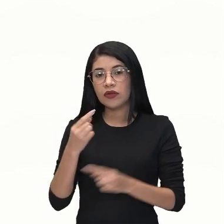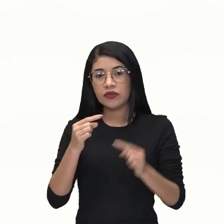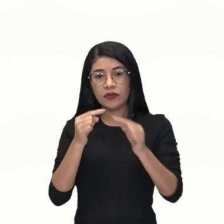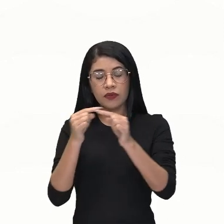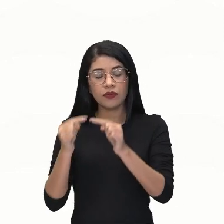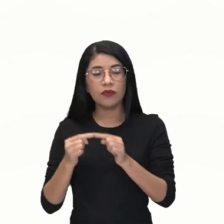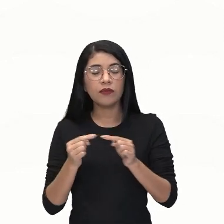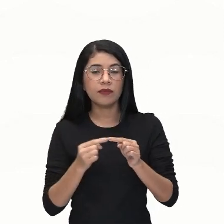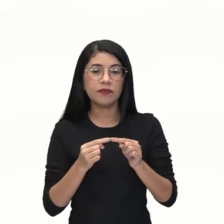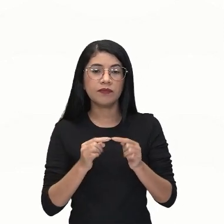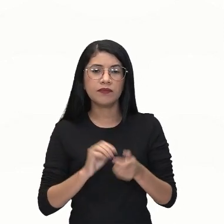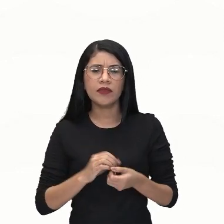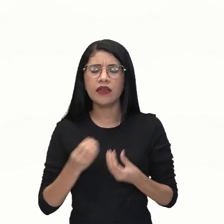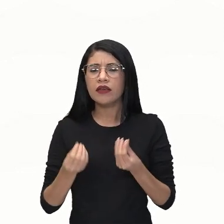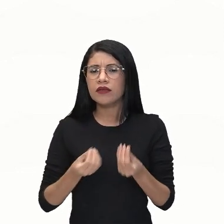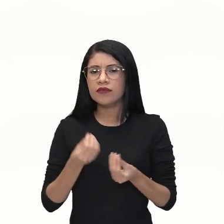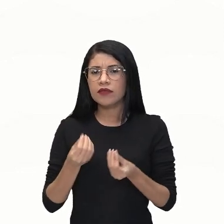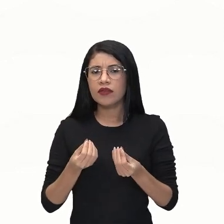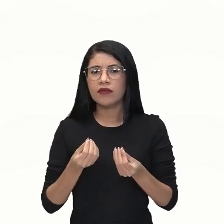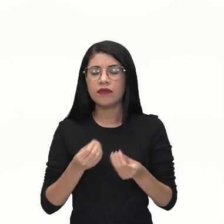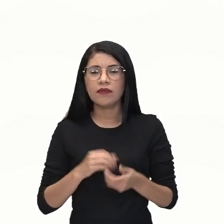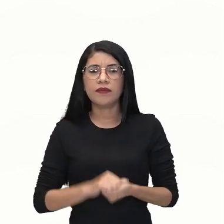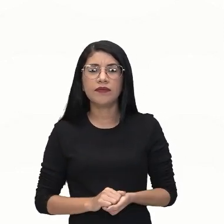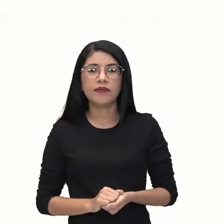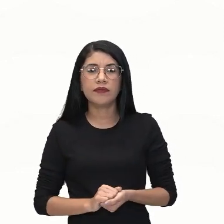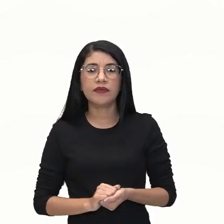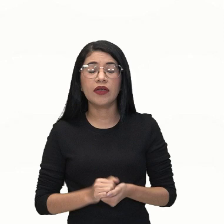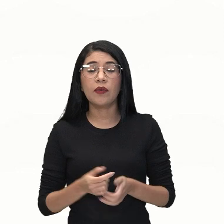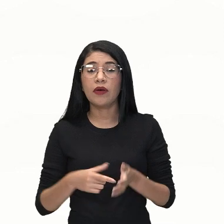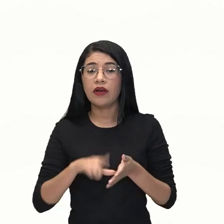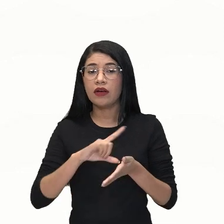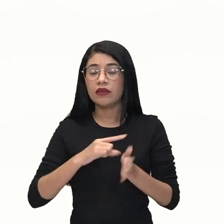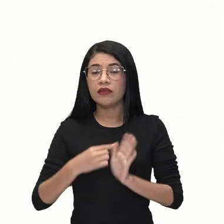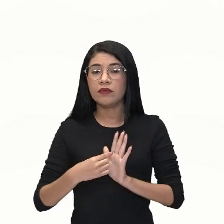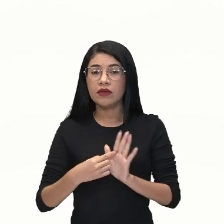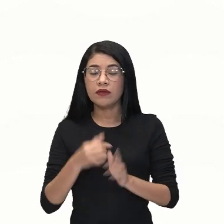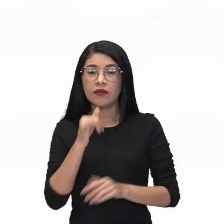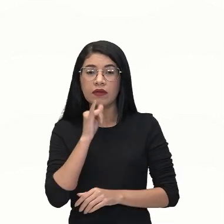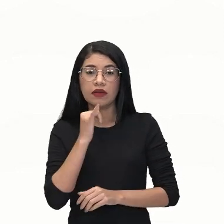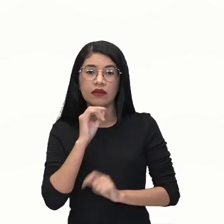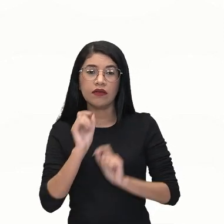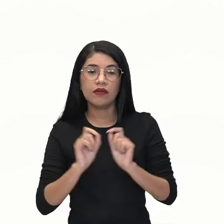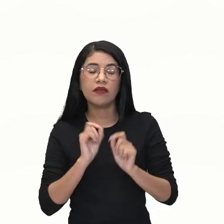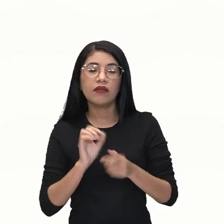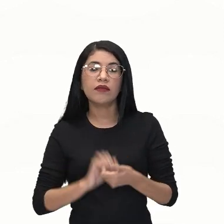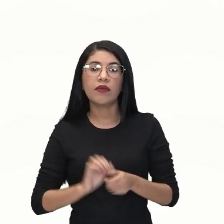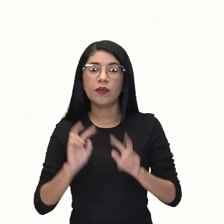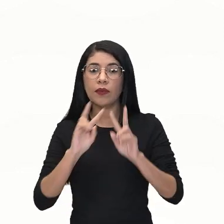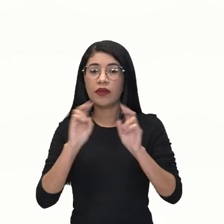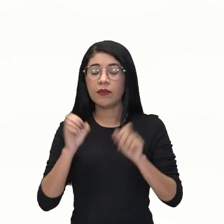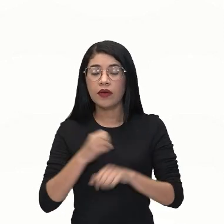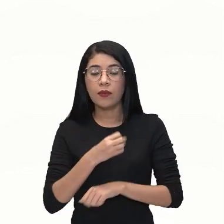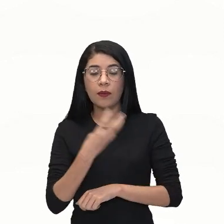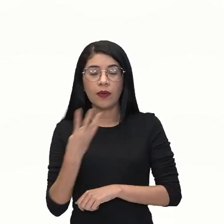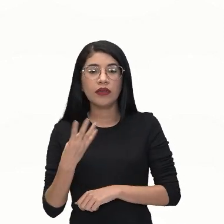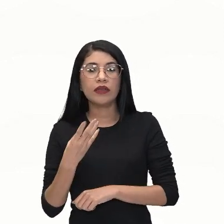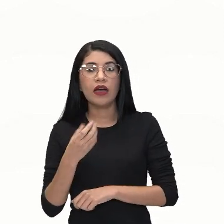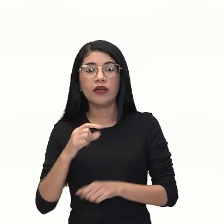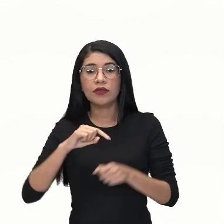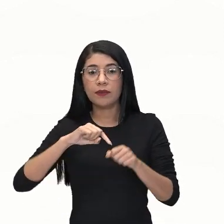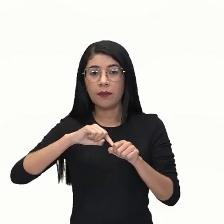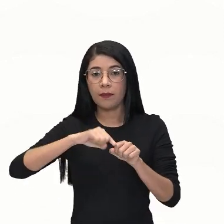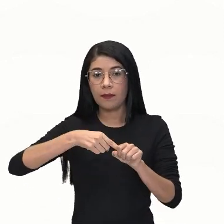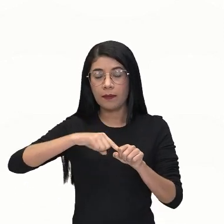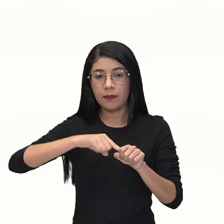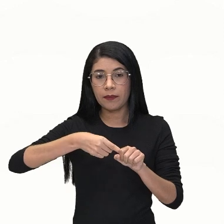elemento. Como assim o mesmo elemento? Acabamos de resolver um exemplo que trata de quantidade de parafusos, tá?